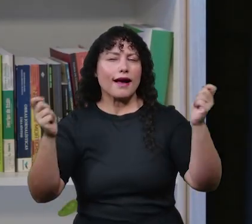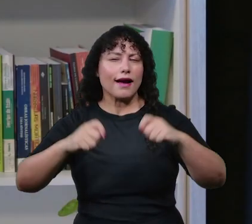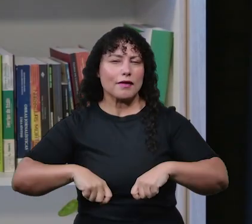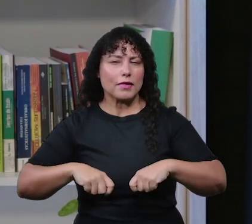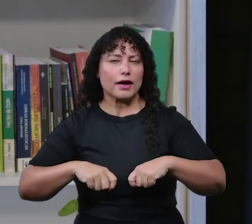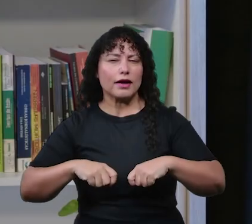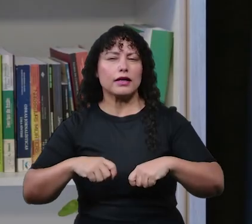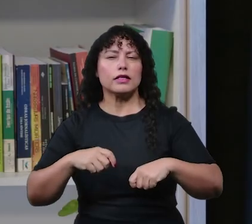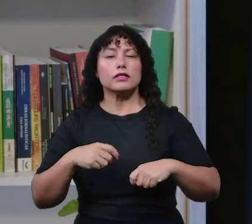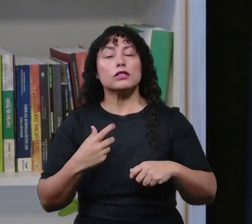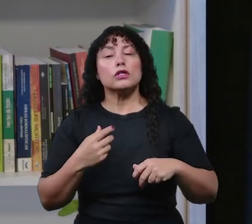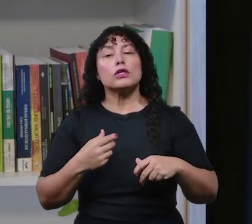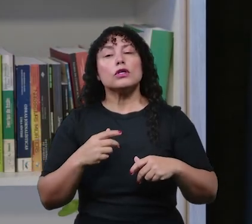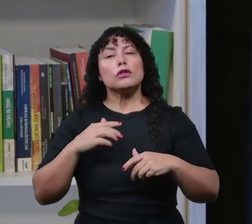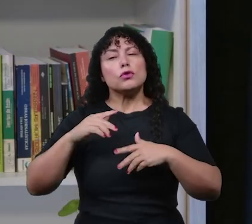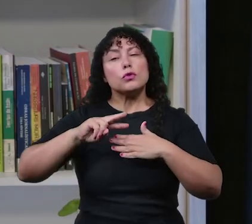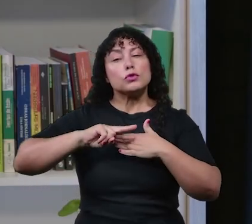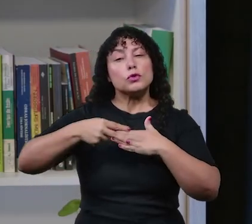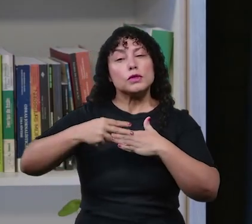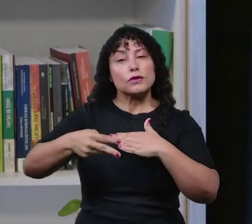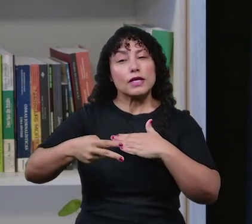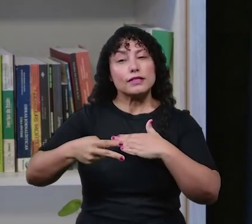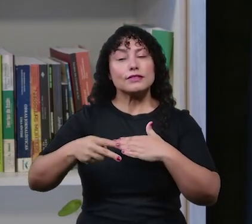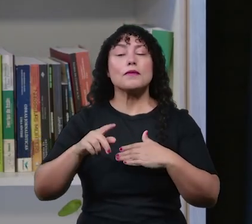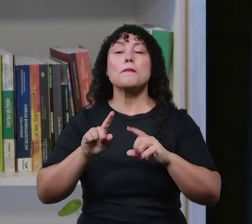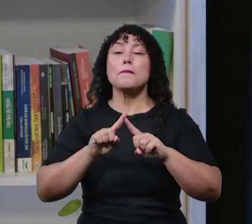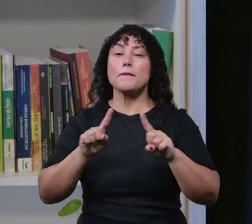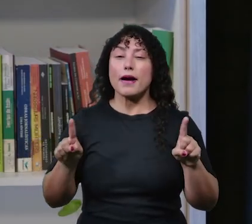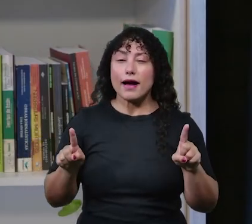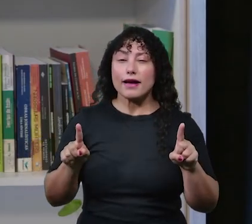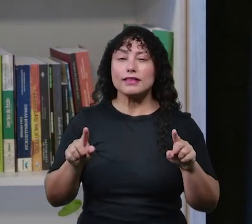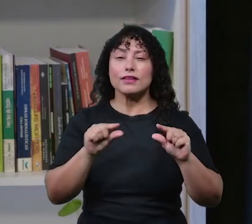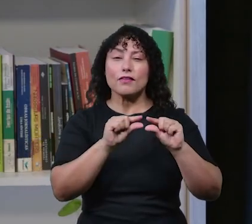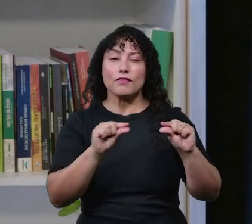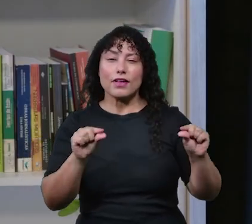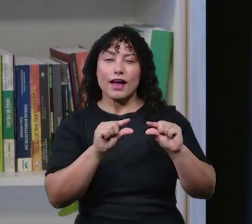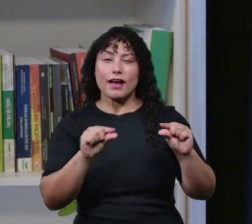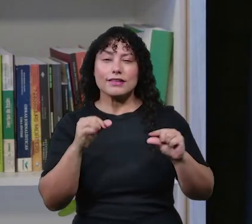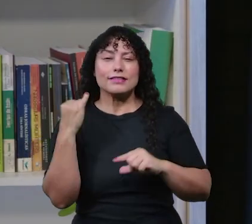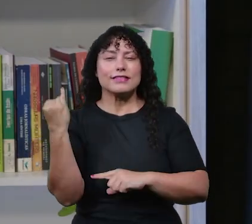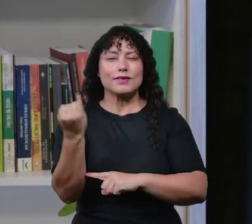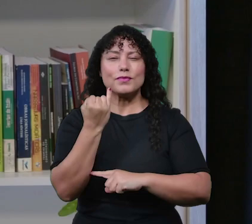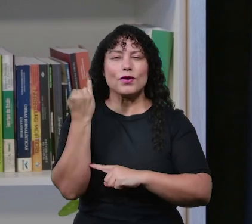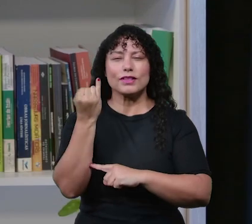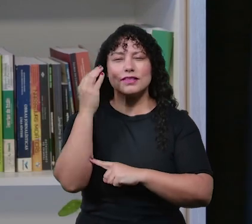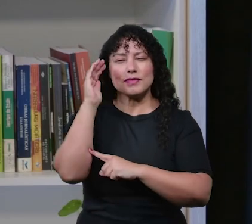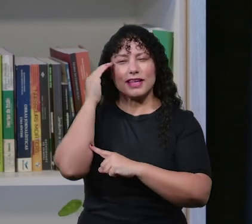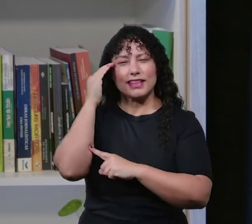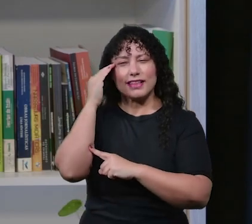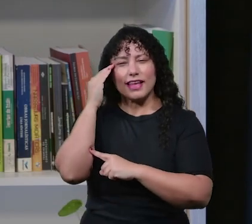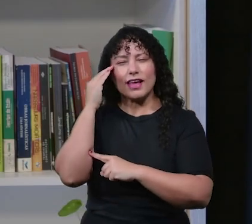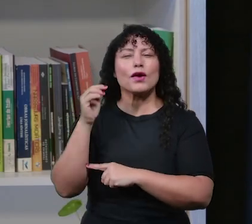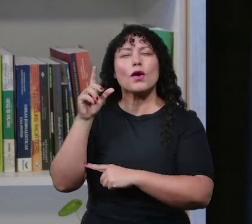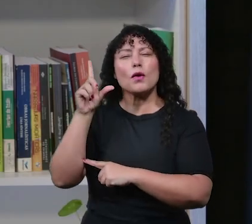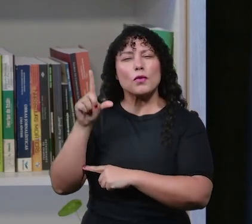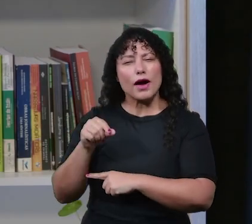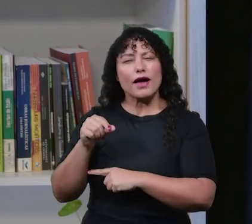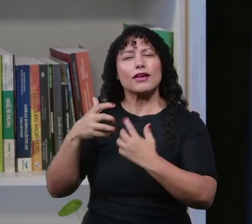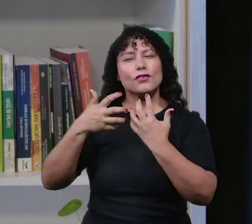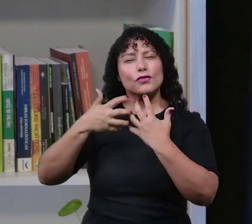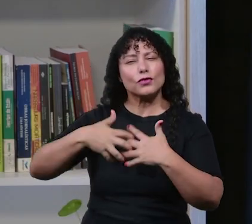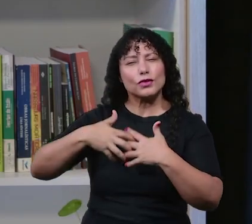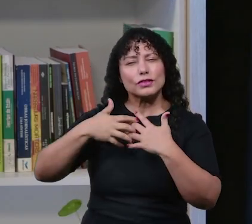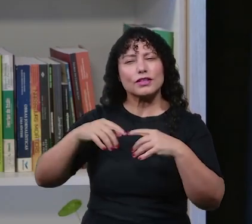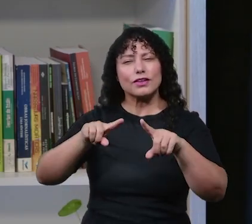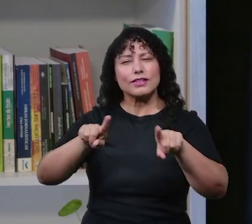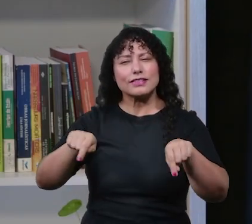ser possível no módulo subsequente. Mas são frases-chave importantes para entender como é